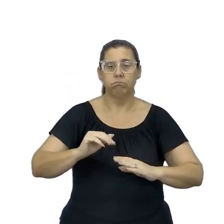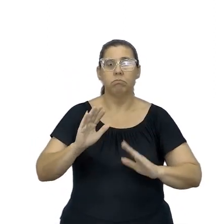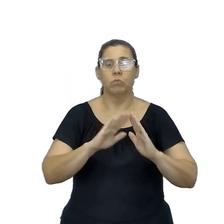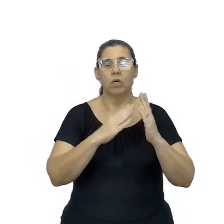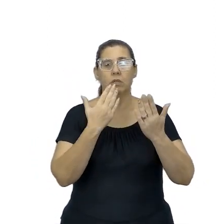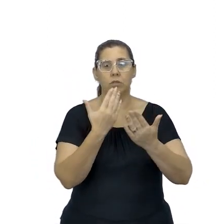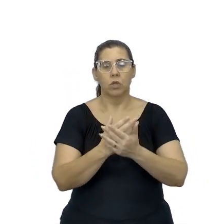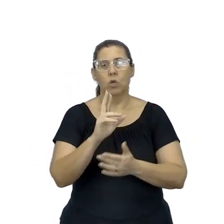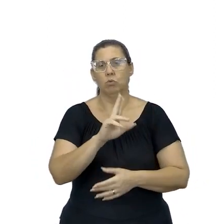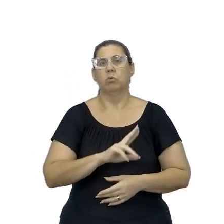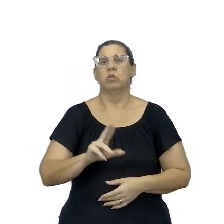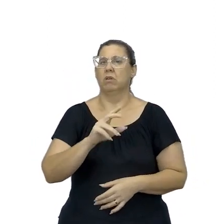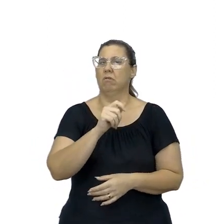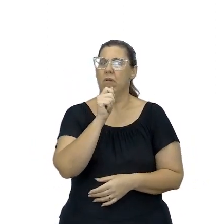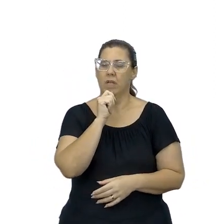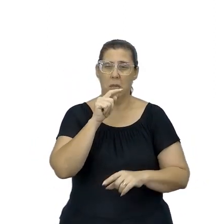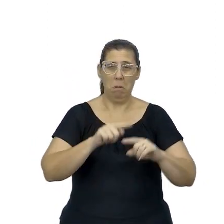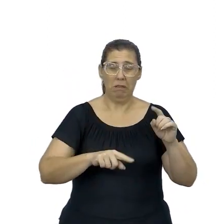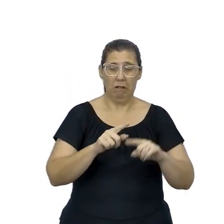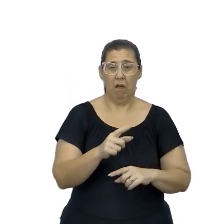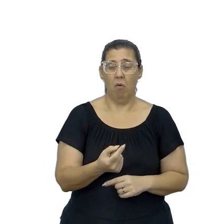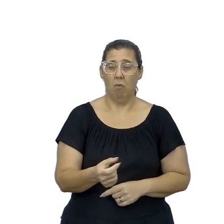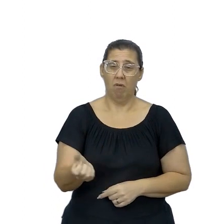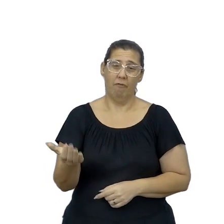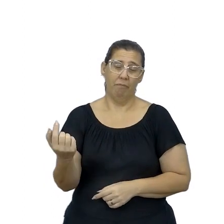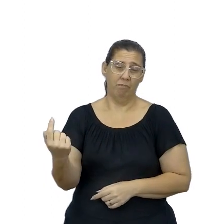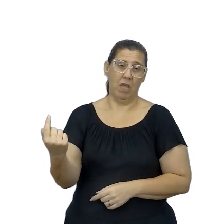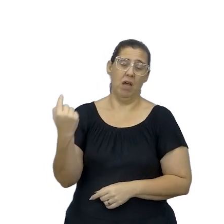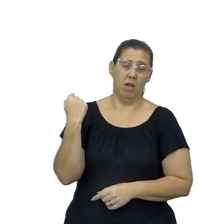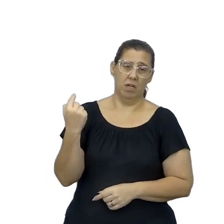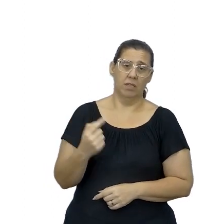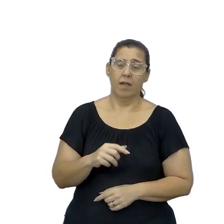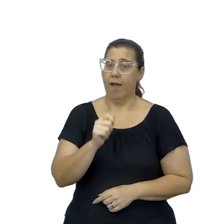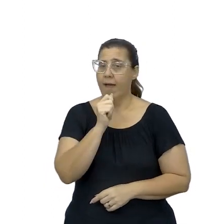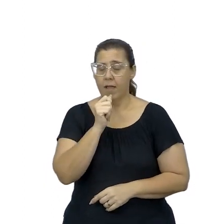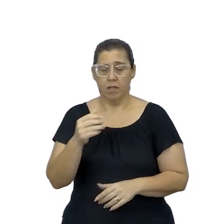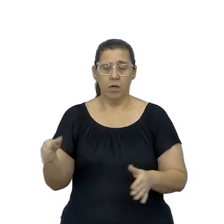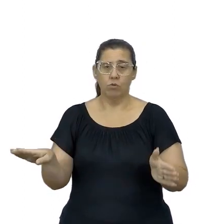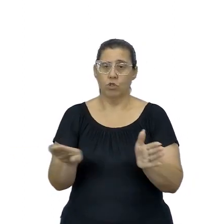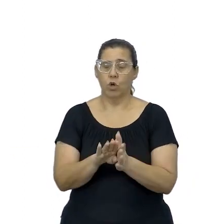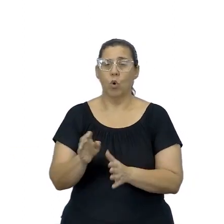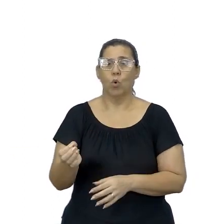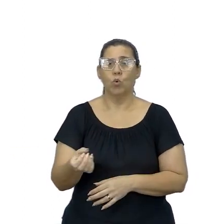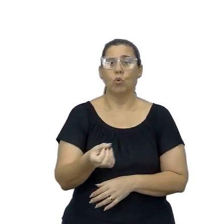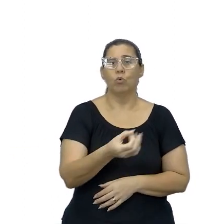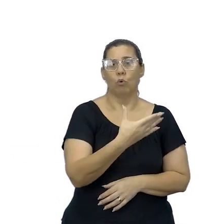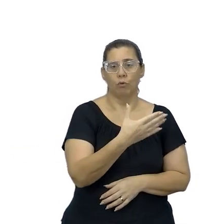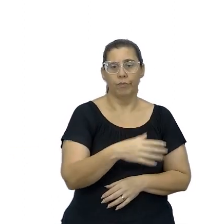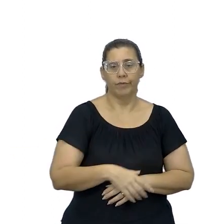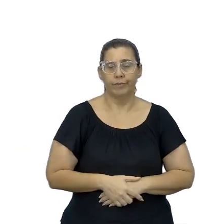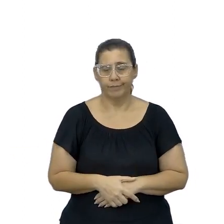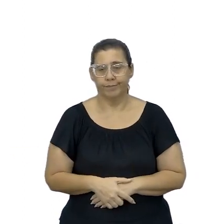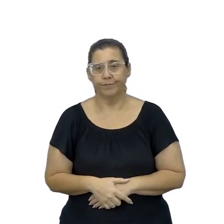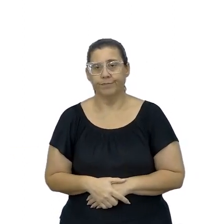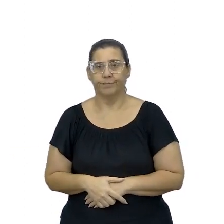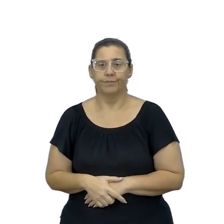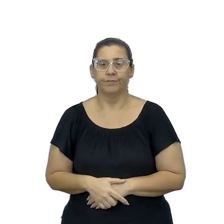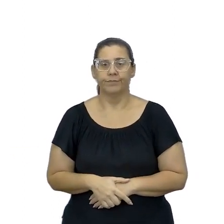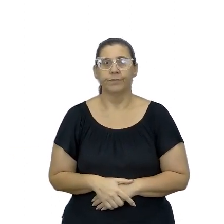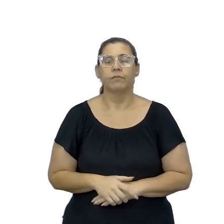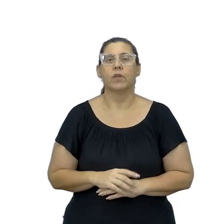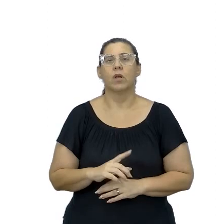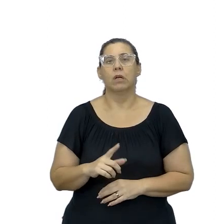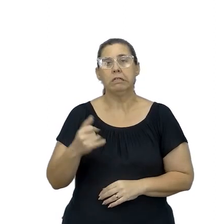material mais antigo, ainda não chegou o currículo em ação para os estudantes, né, que estão na terceira série. E aí,